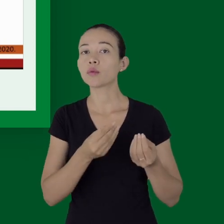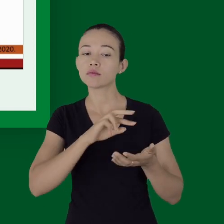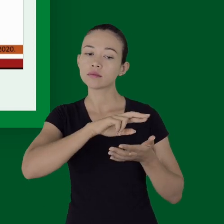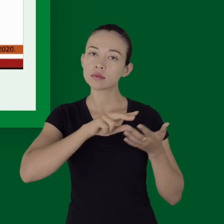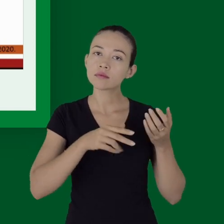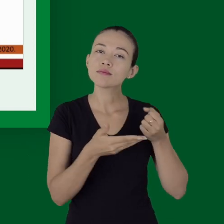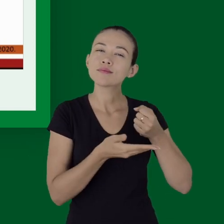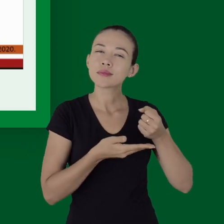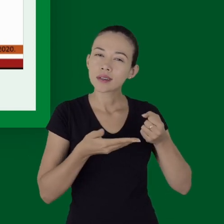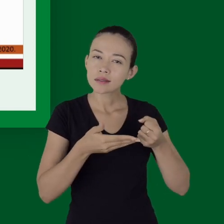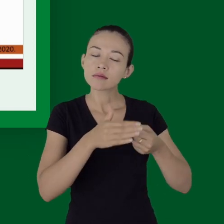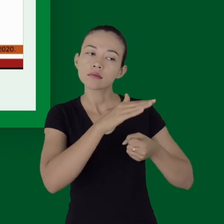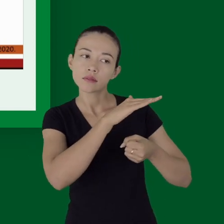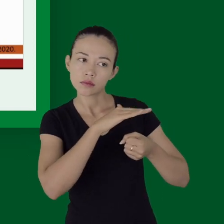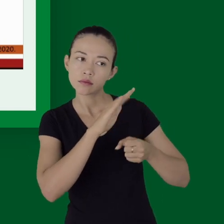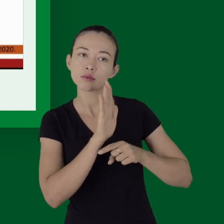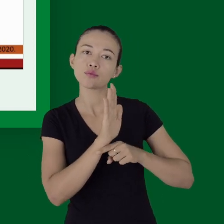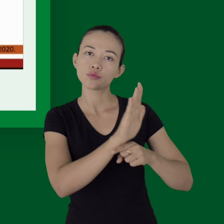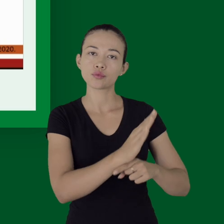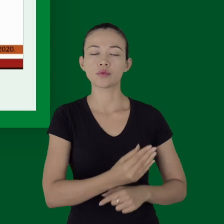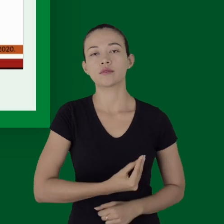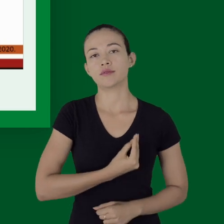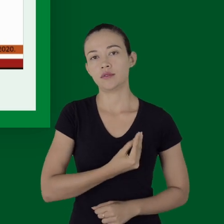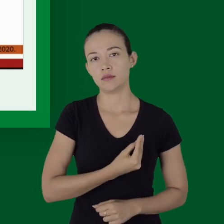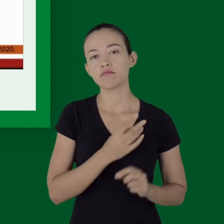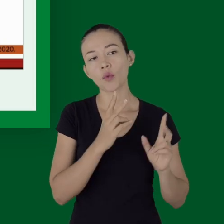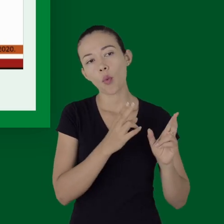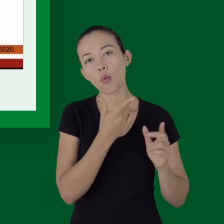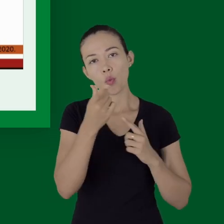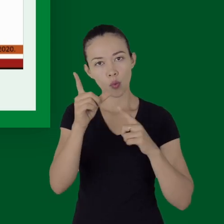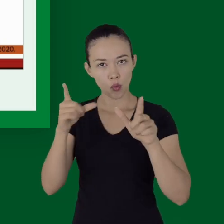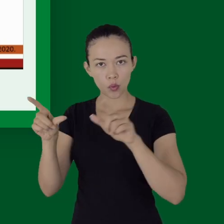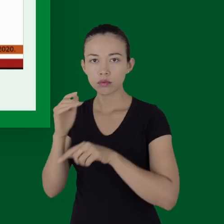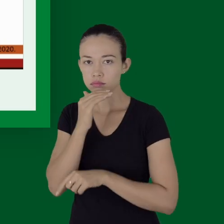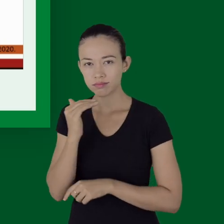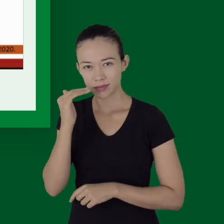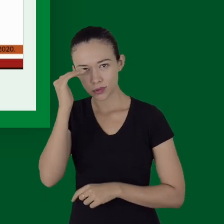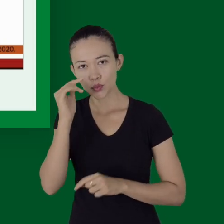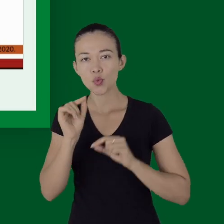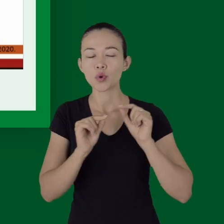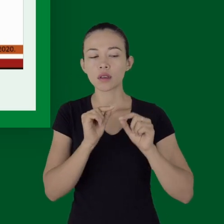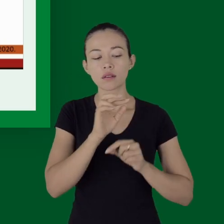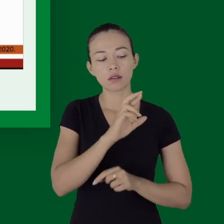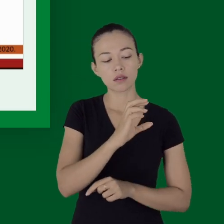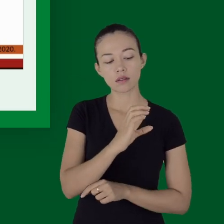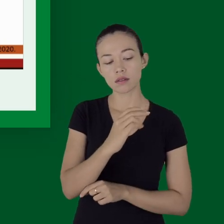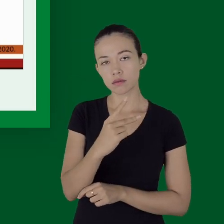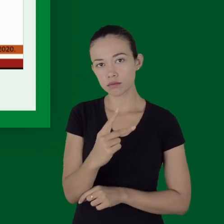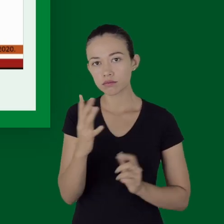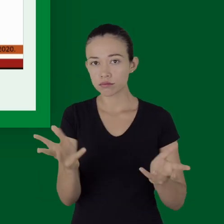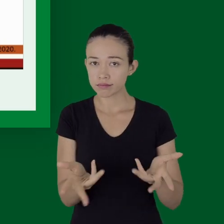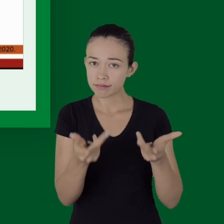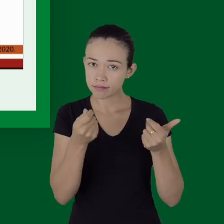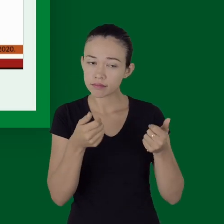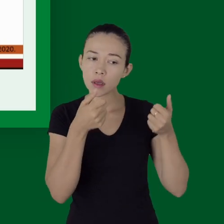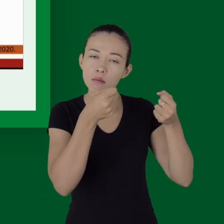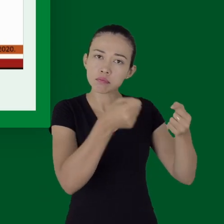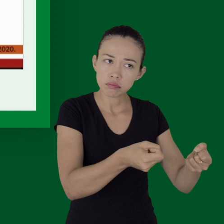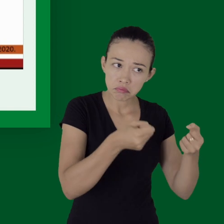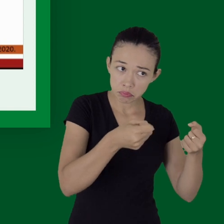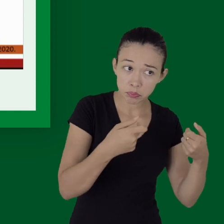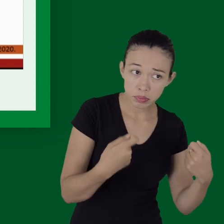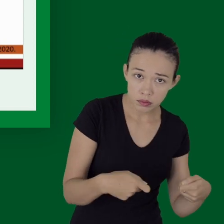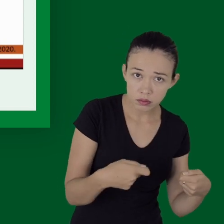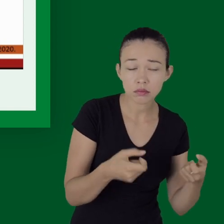gravidez, a gente vai fazer o suporte básico e avançado de vida da forma que a gente faz para o adulto em geral, né, então uma RCP de